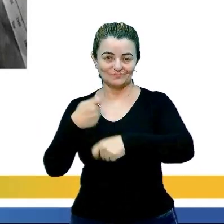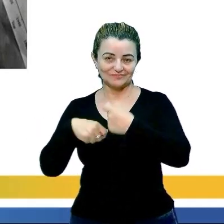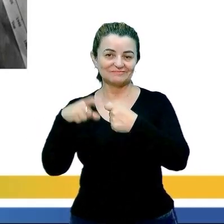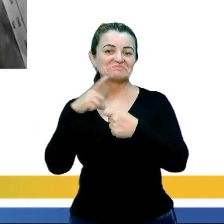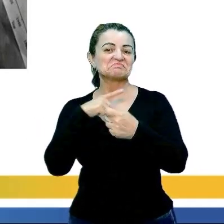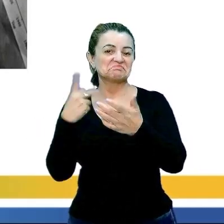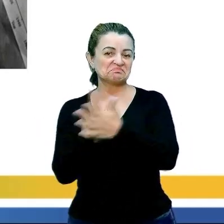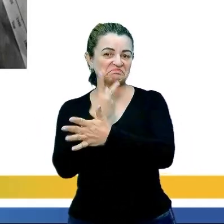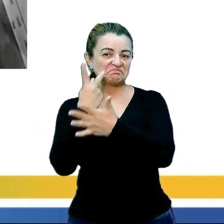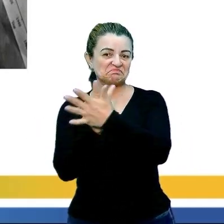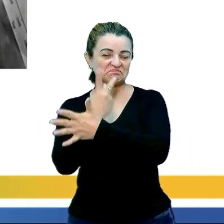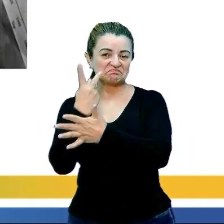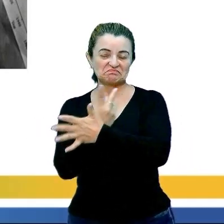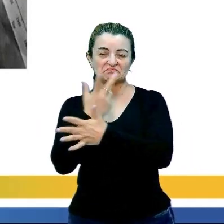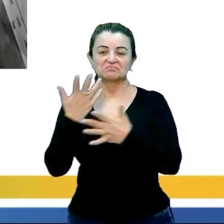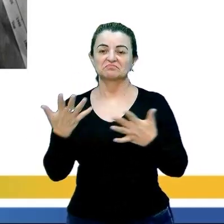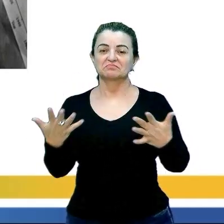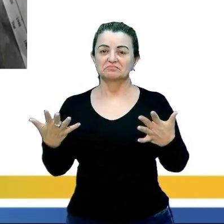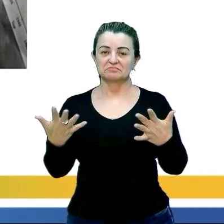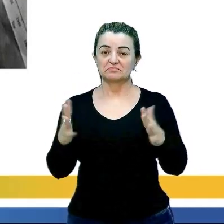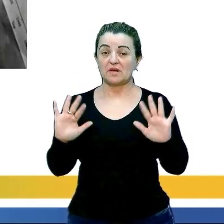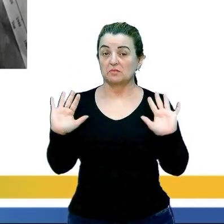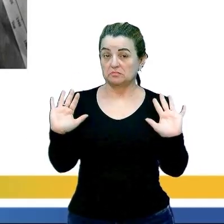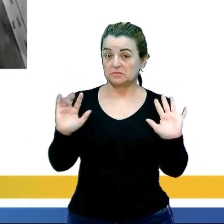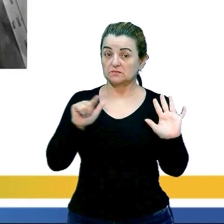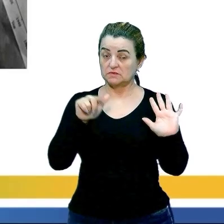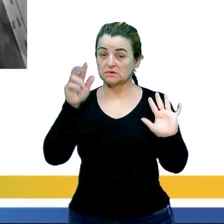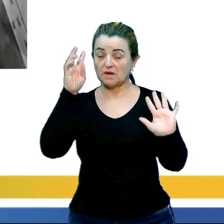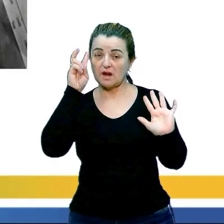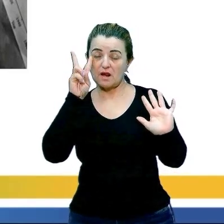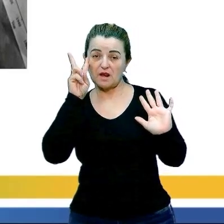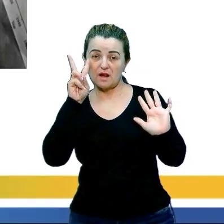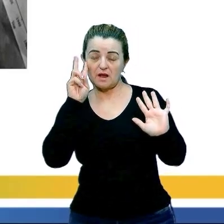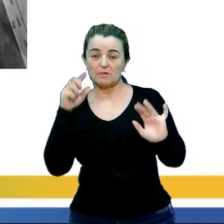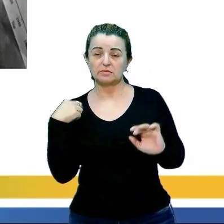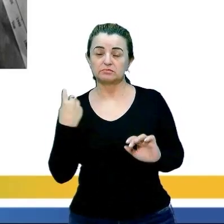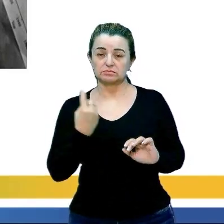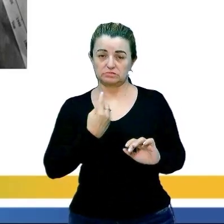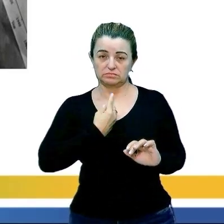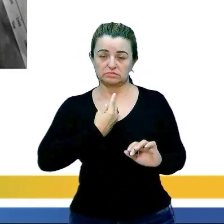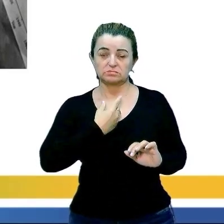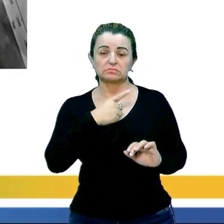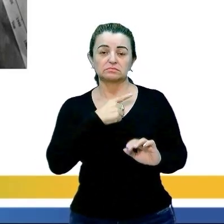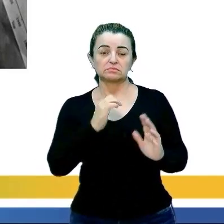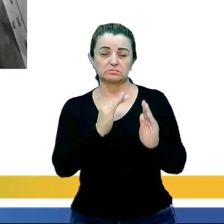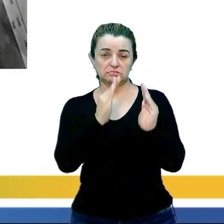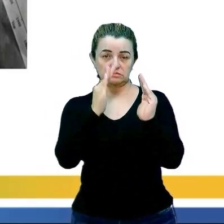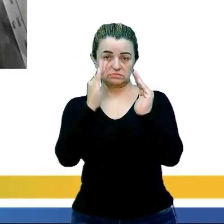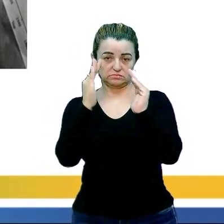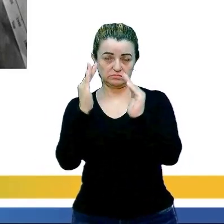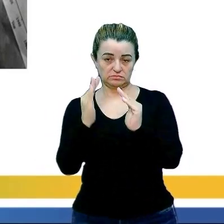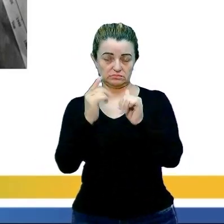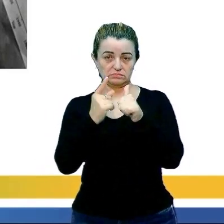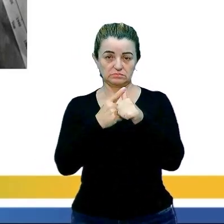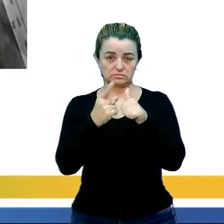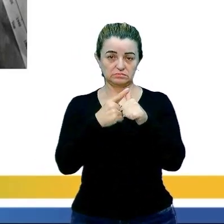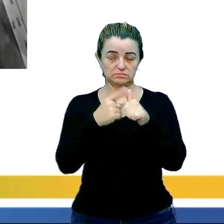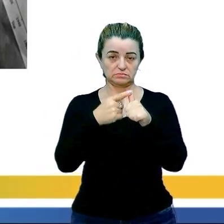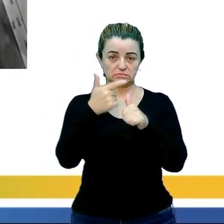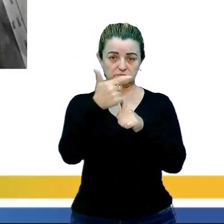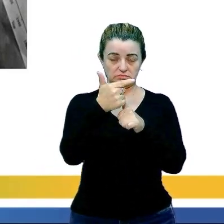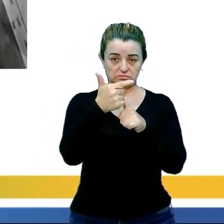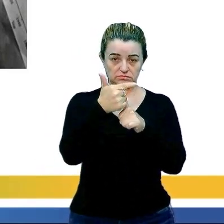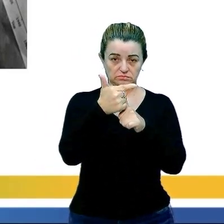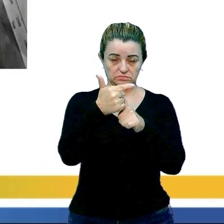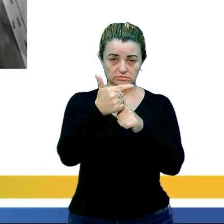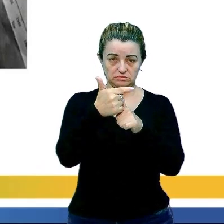coisa acontecendo. Eu não sei se você também recorda que a gente tem aí nesse período da segunda